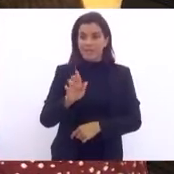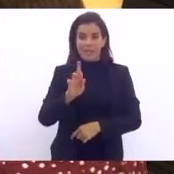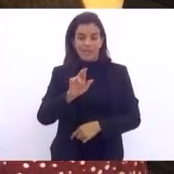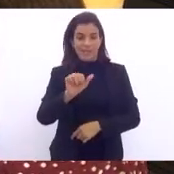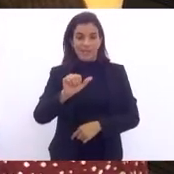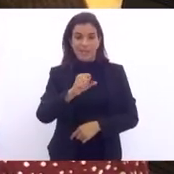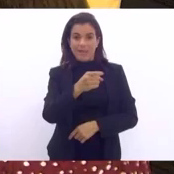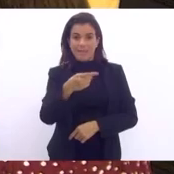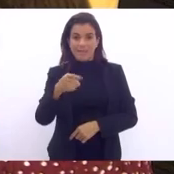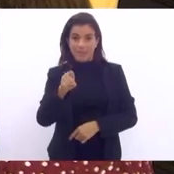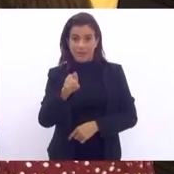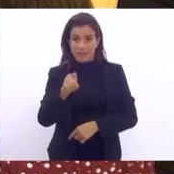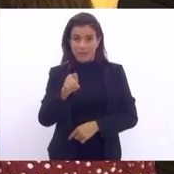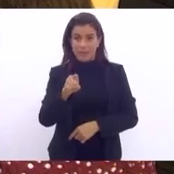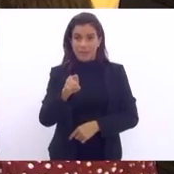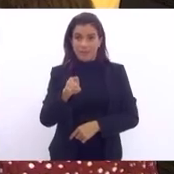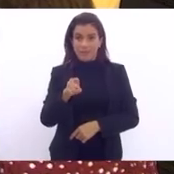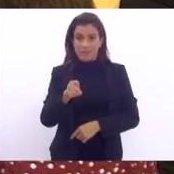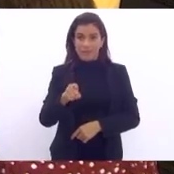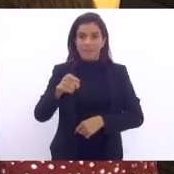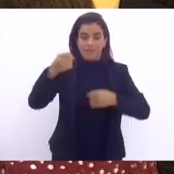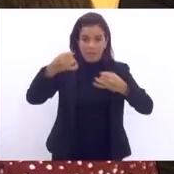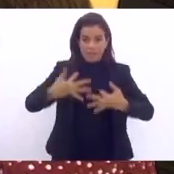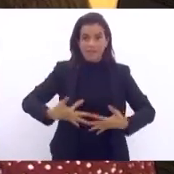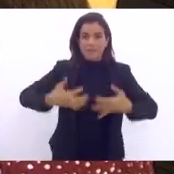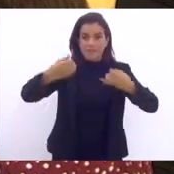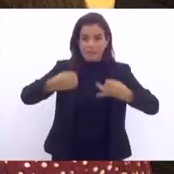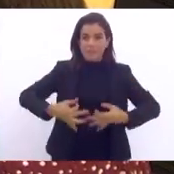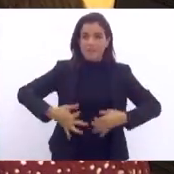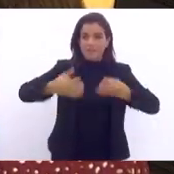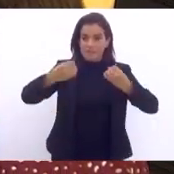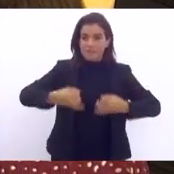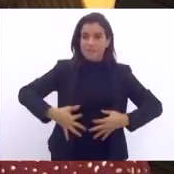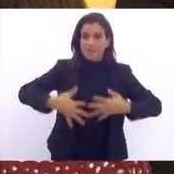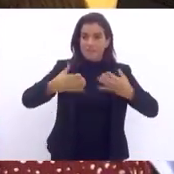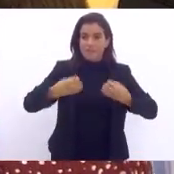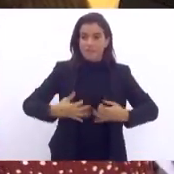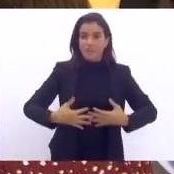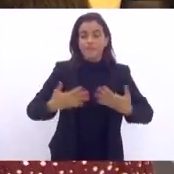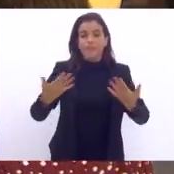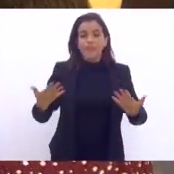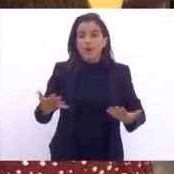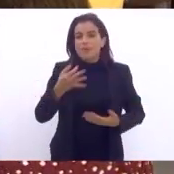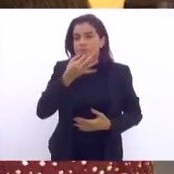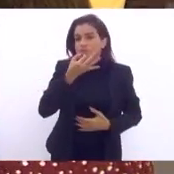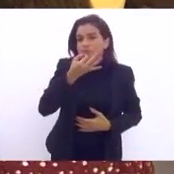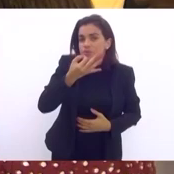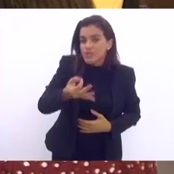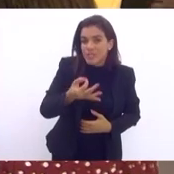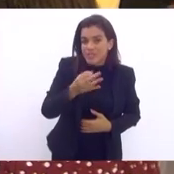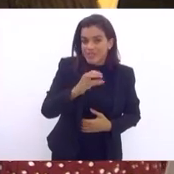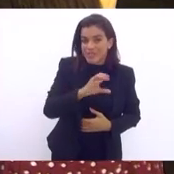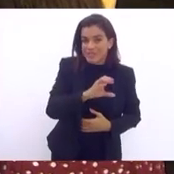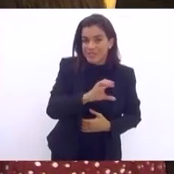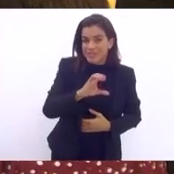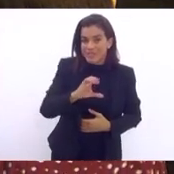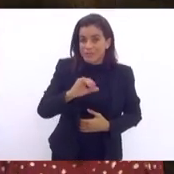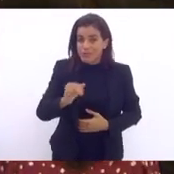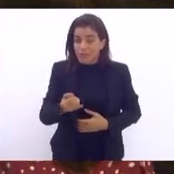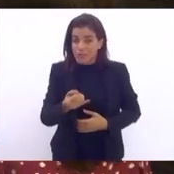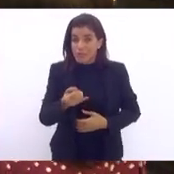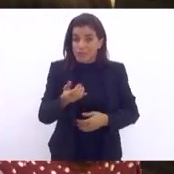foi integração. Qual é a sugestão da CCJ, presidente? A gente aprova o parecer pela constitucionalidade com